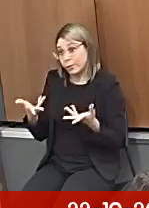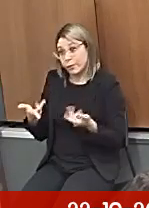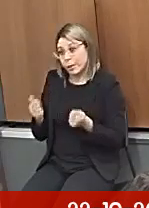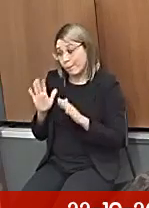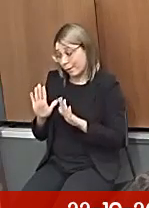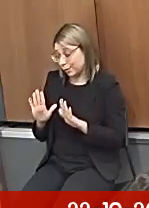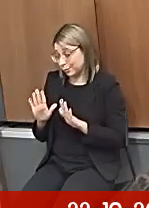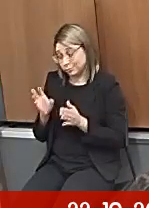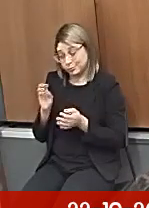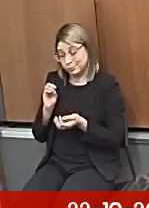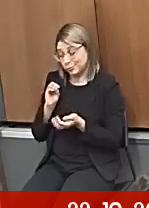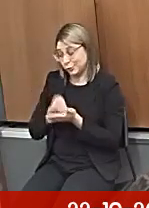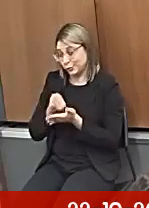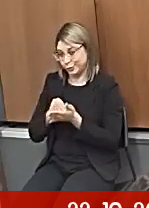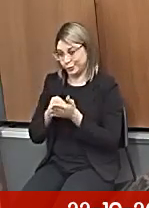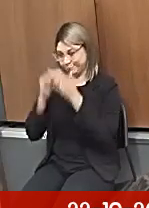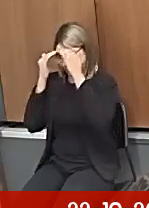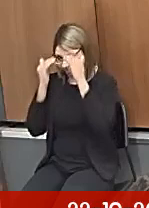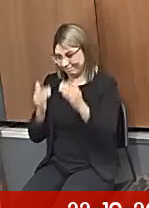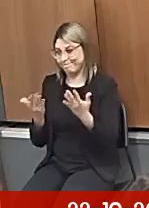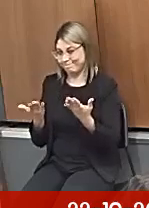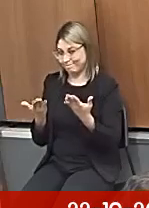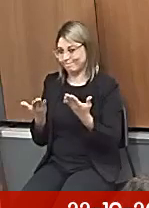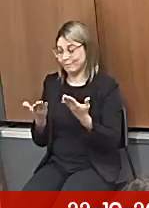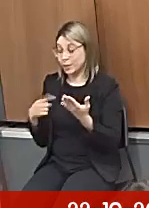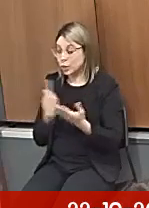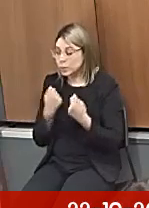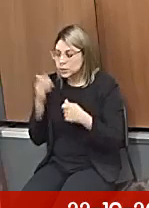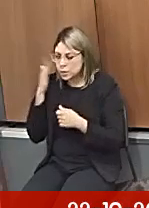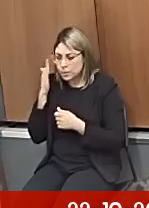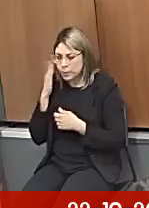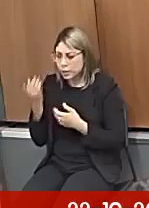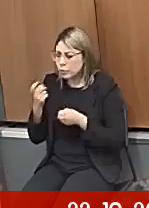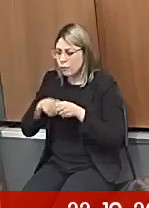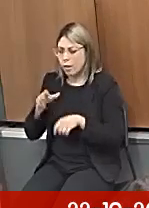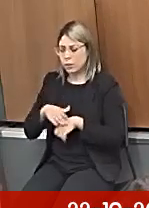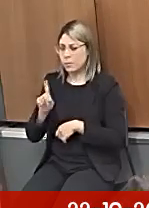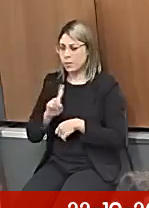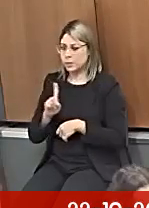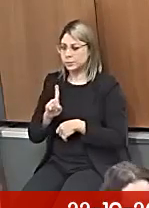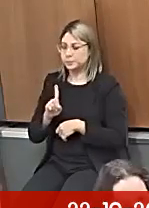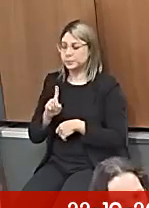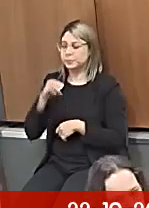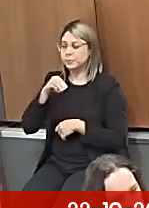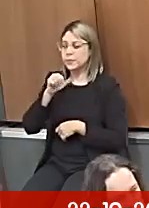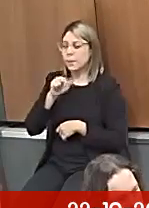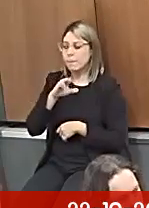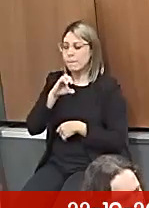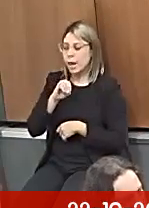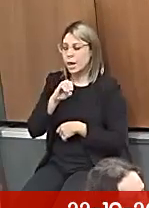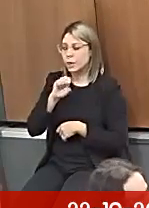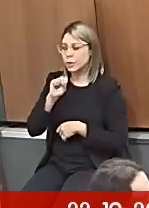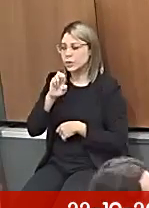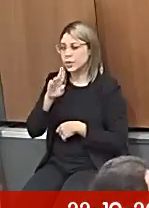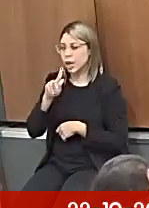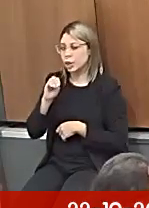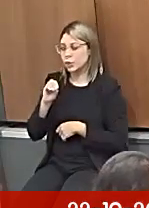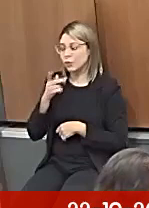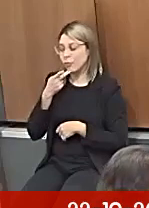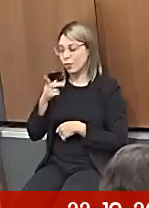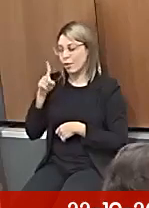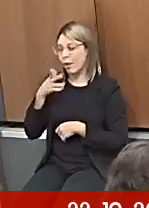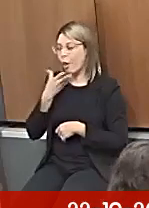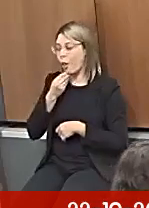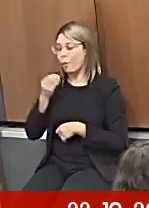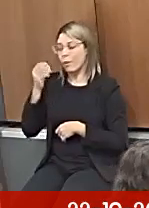todos saibam que isso é um caminho sem volta. O Mário Sérgio Cortella já falava isso antes da inclusão, que é o